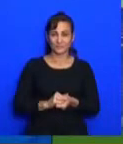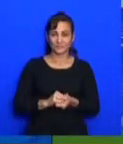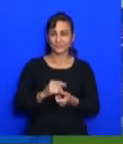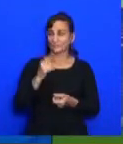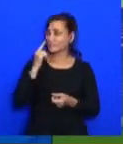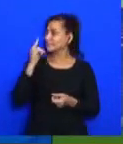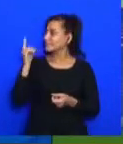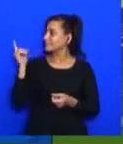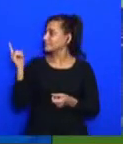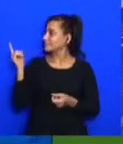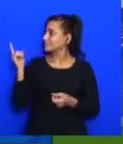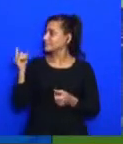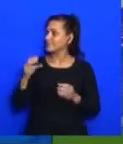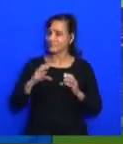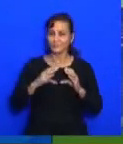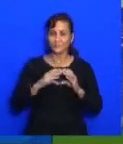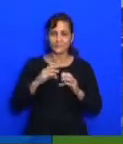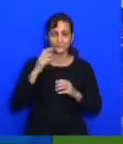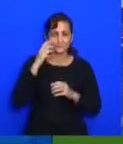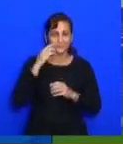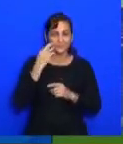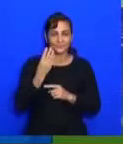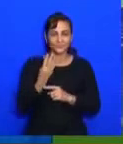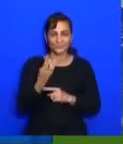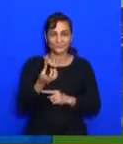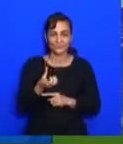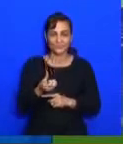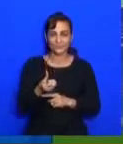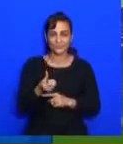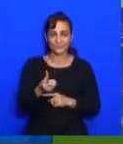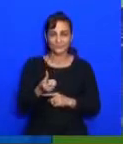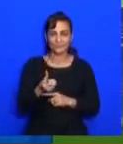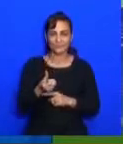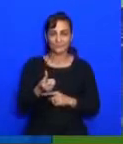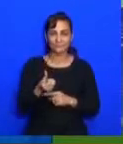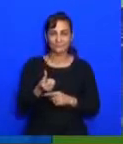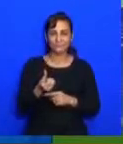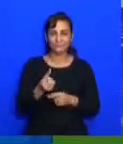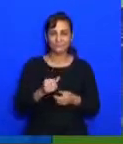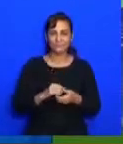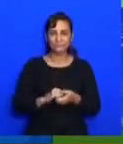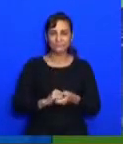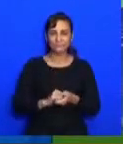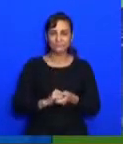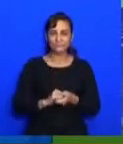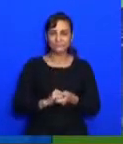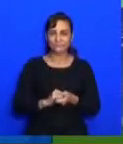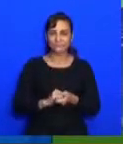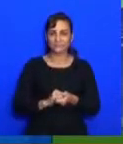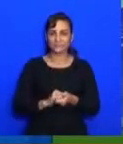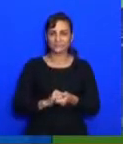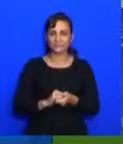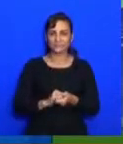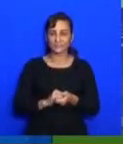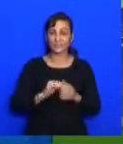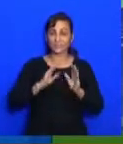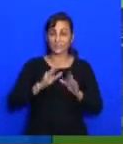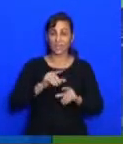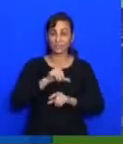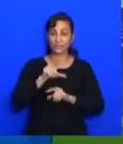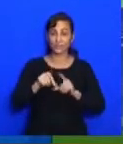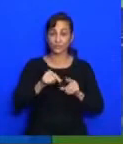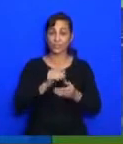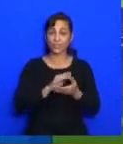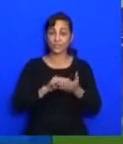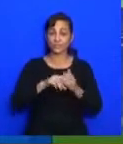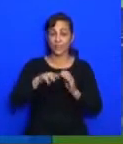Mais um número chegando. Bola rosa, número 46. Rosa, 46. Já realizamos